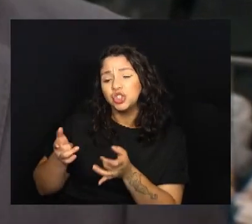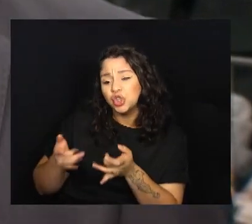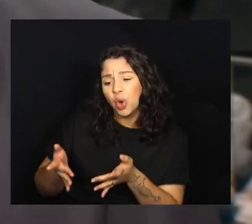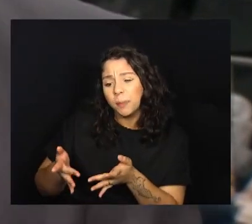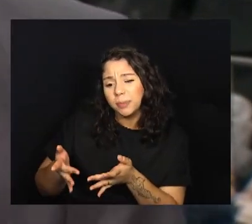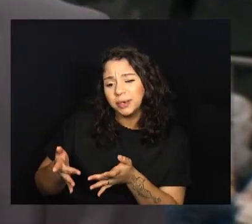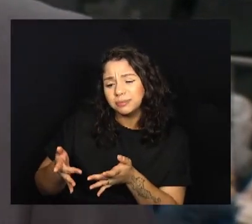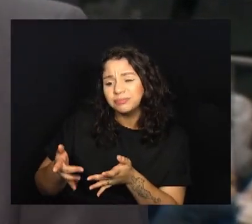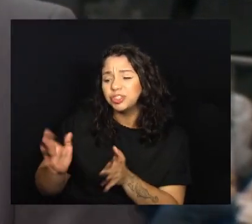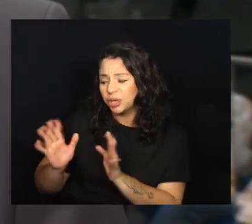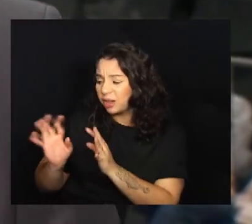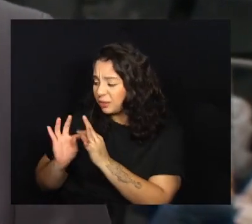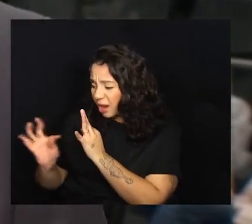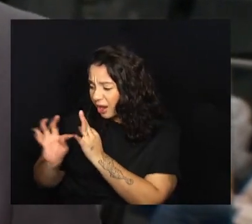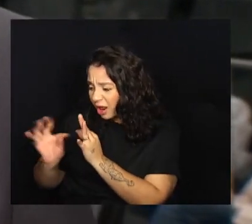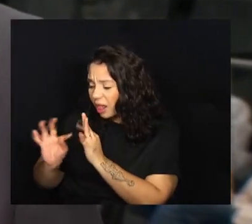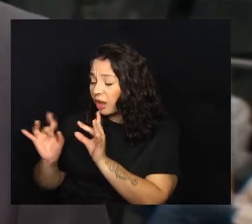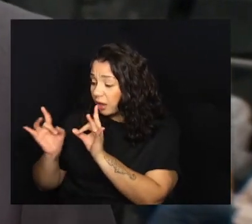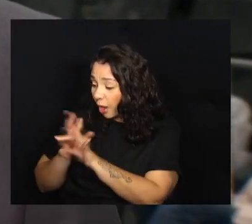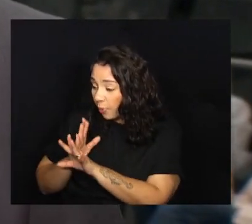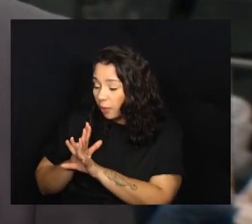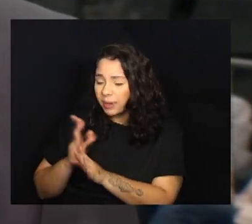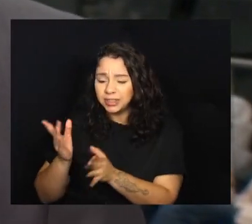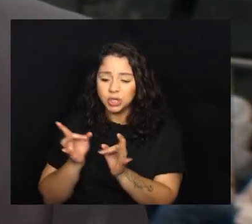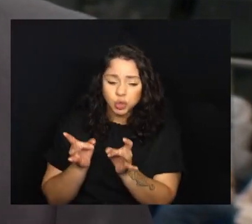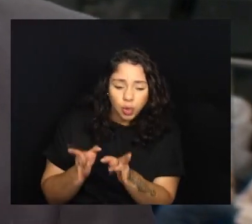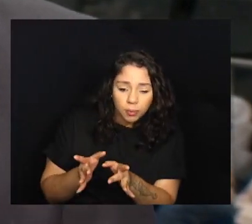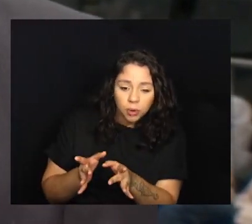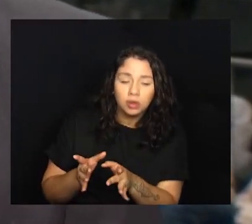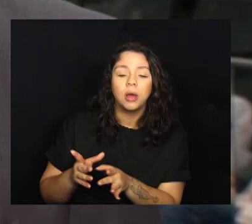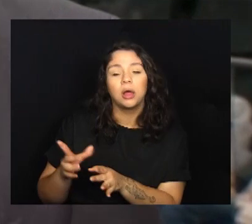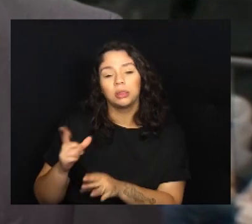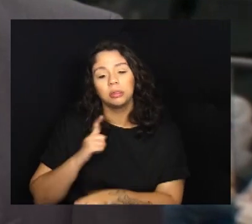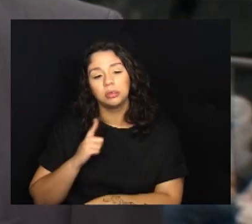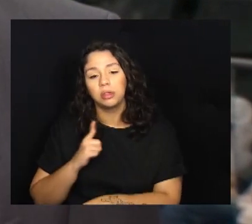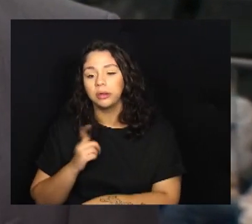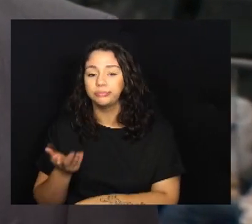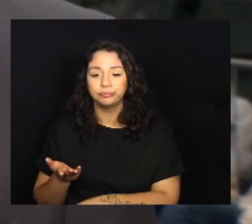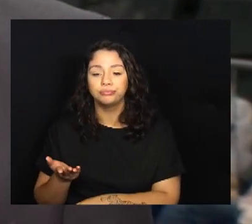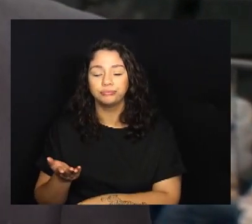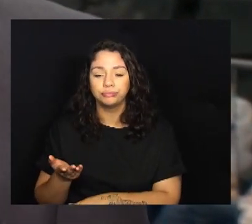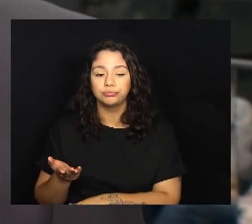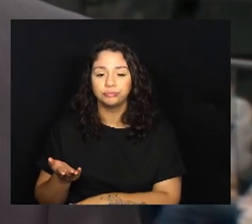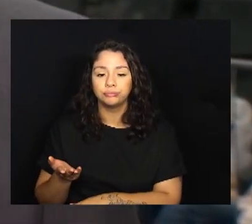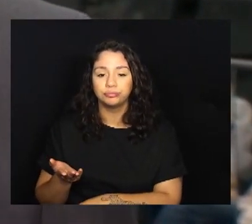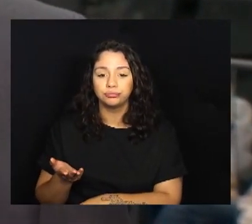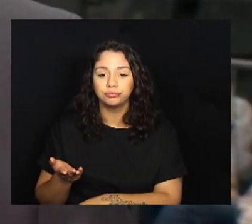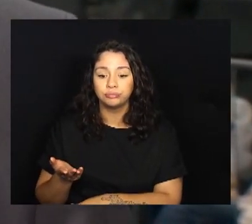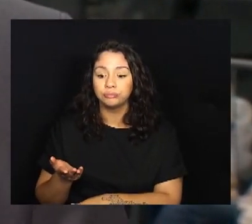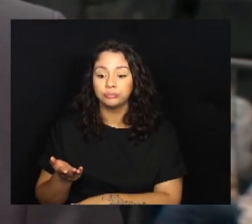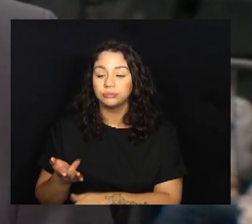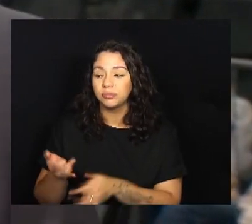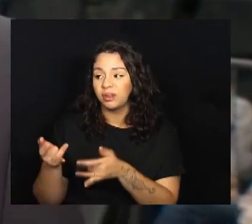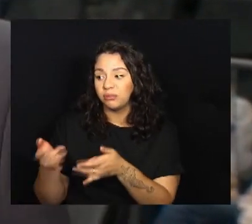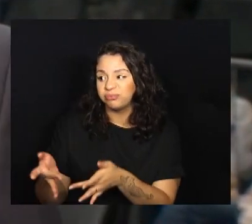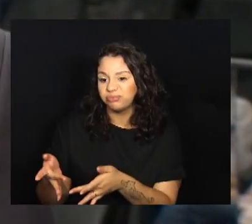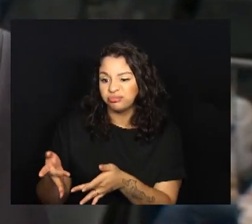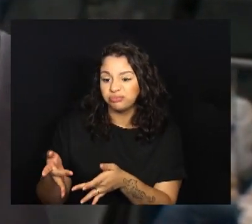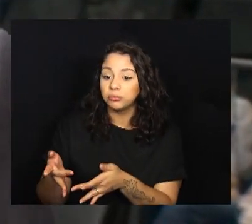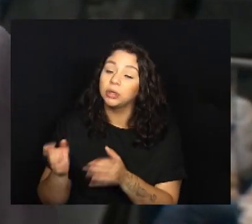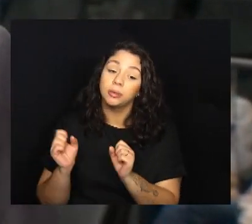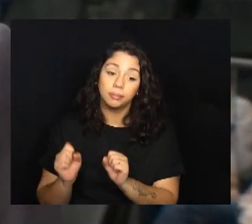assim, tratou o pet, porém sobrou um remédio. Então ele acaba sendo abandonado e poderia